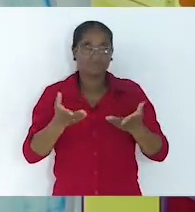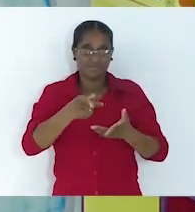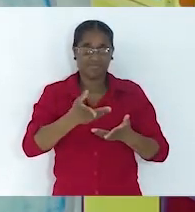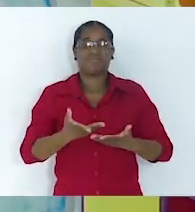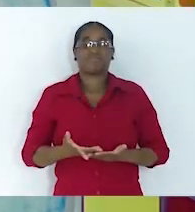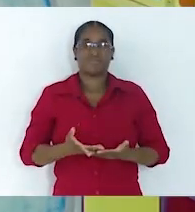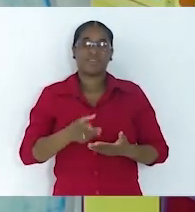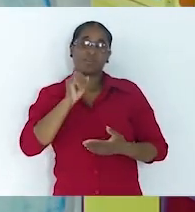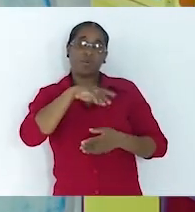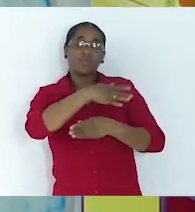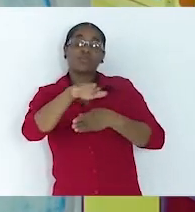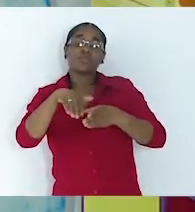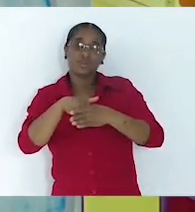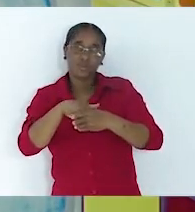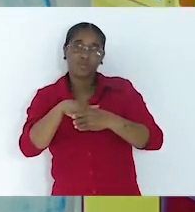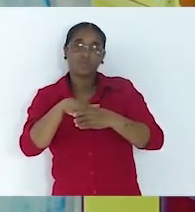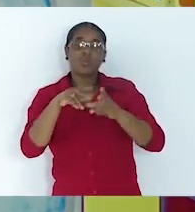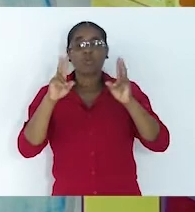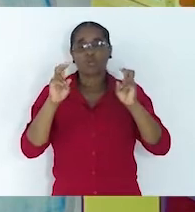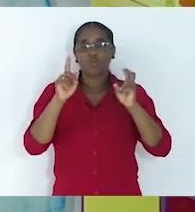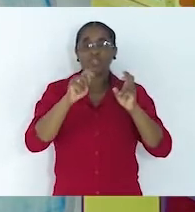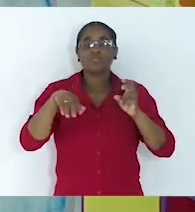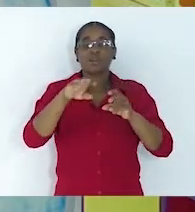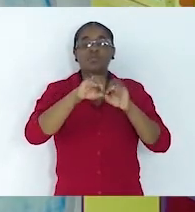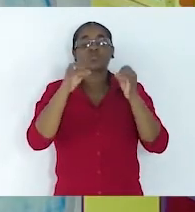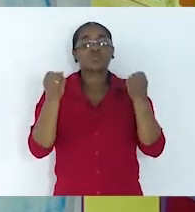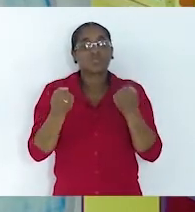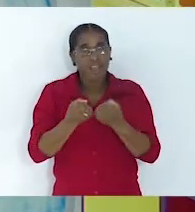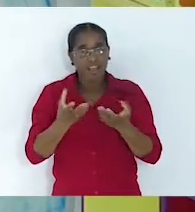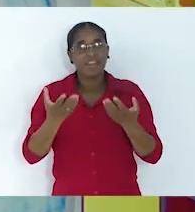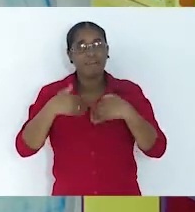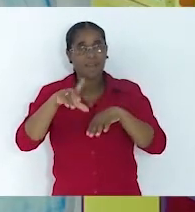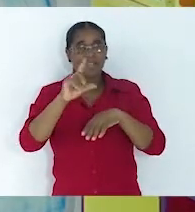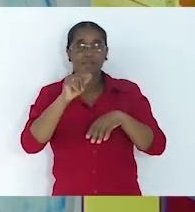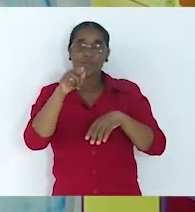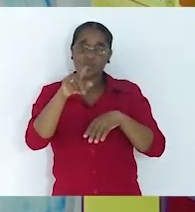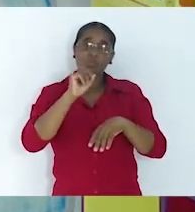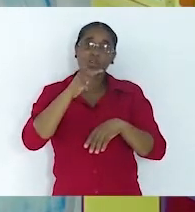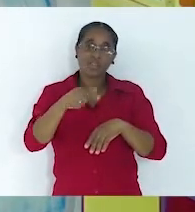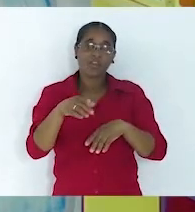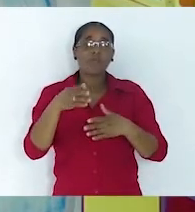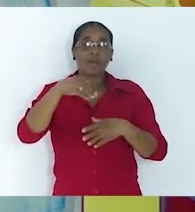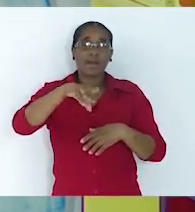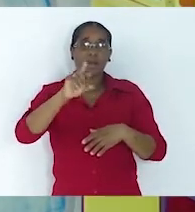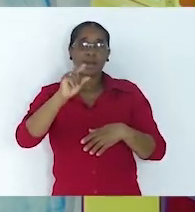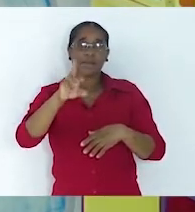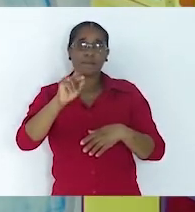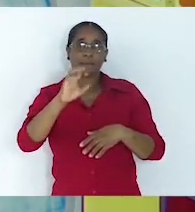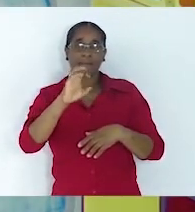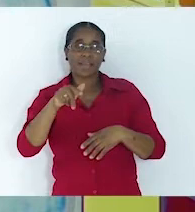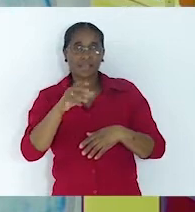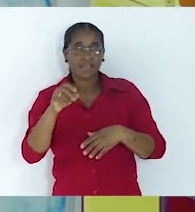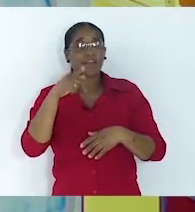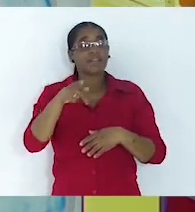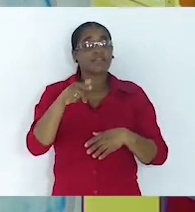podes introduzir no conteúdo do espaço social. Mas também tu podes ter uma praça, ok? Também ali é uma forma